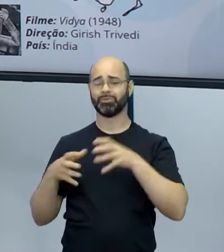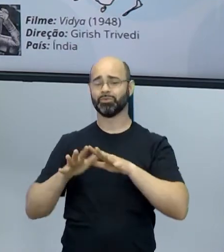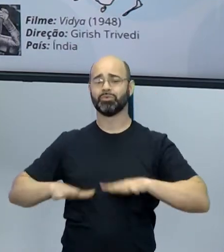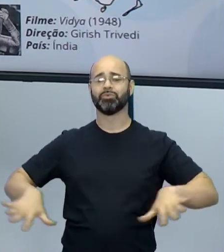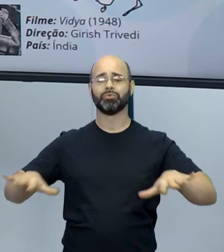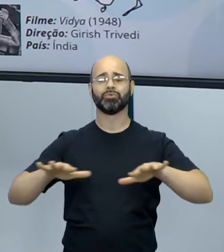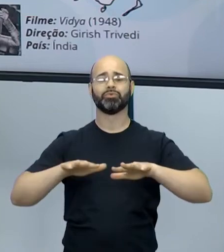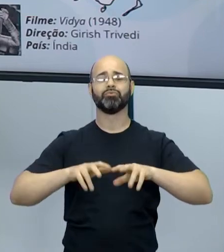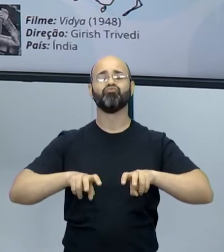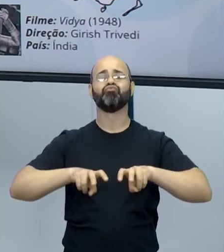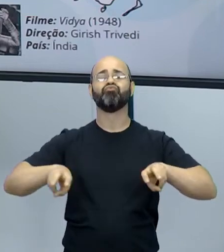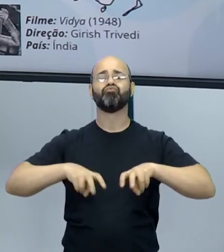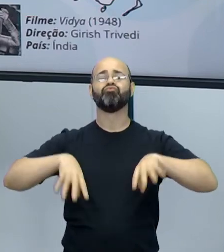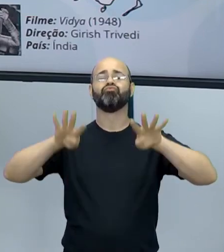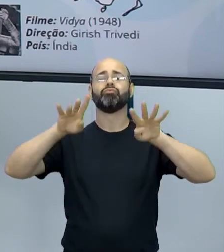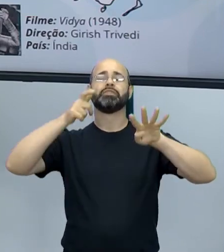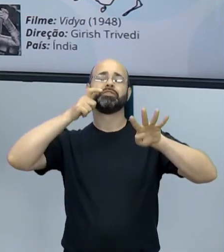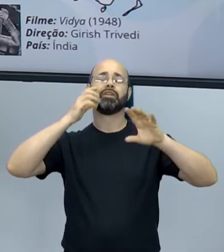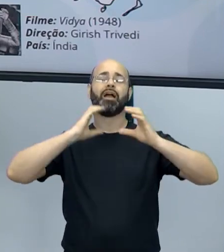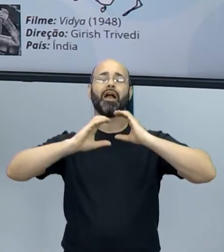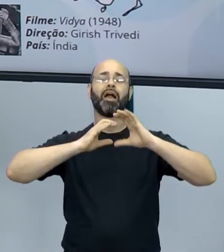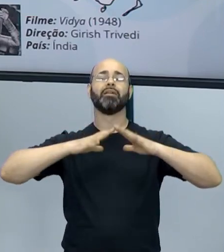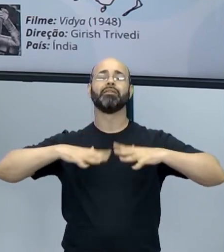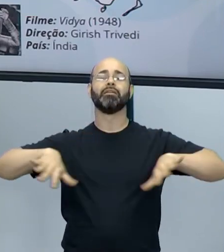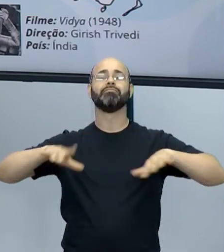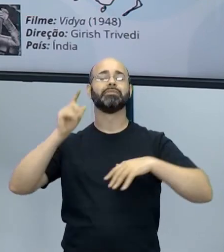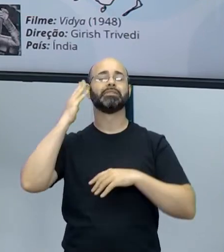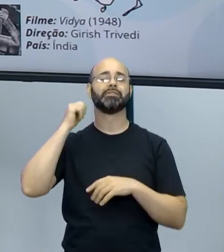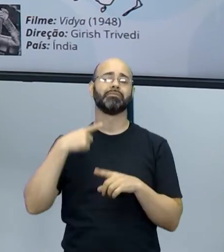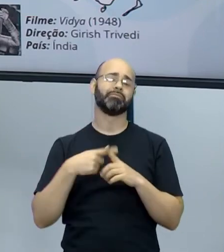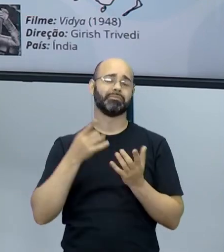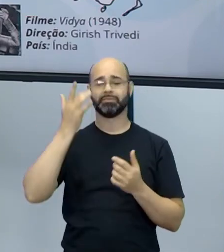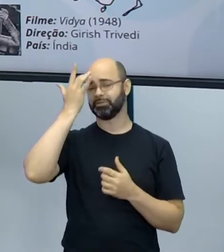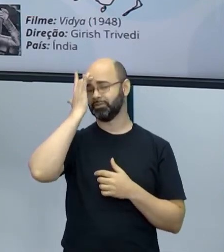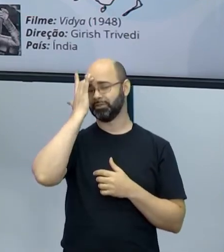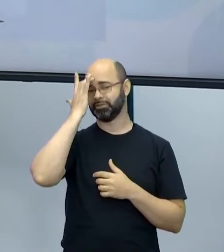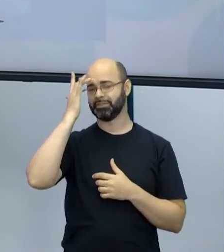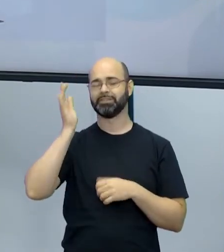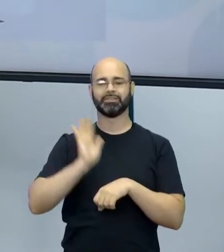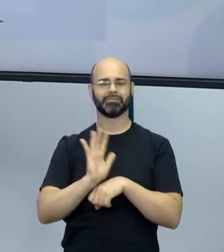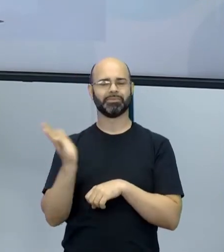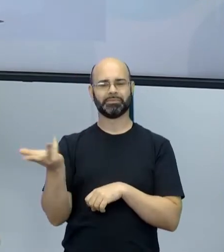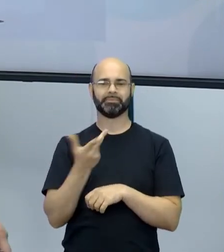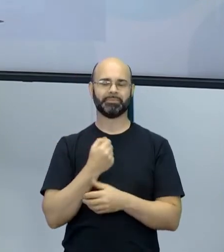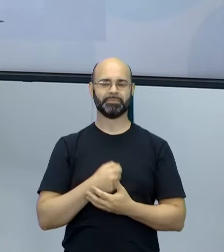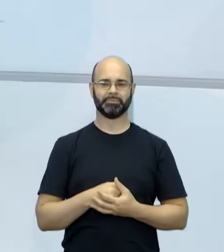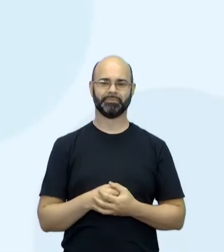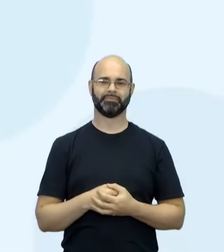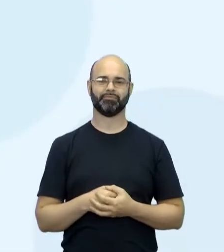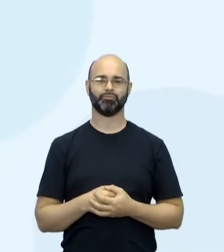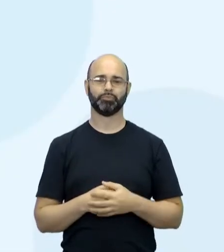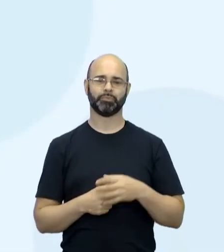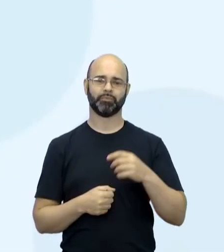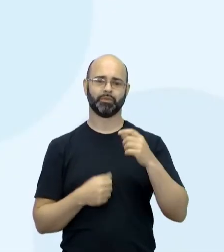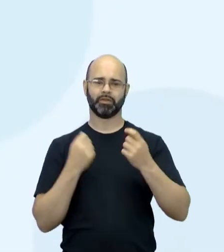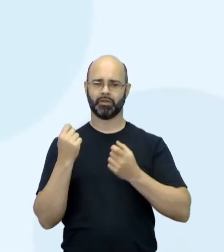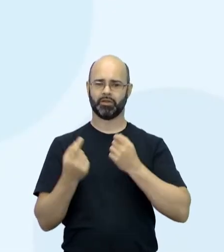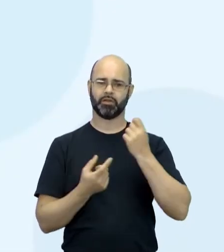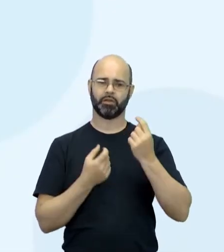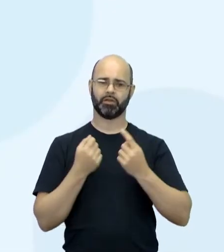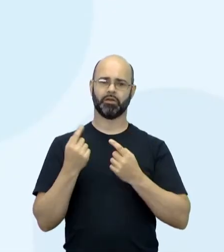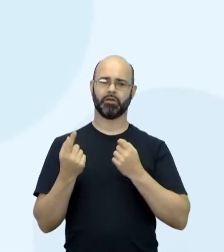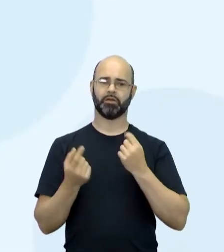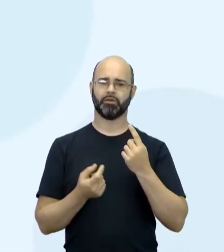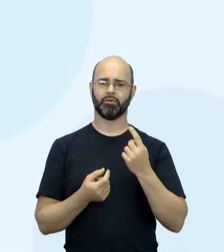junto durante a passagem do filme. É um cinema indiano, e é sensacional. Então, olha só, alguns filmes indianos para